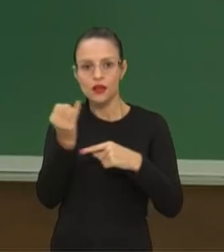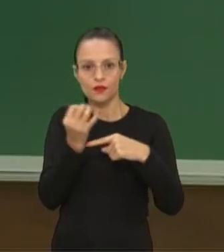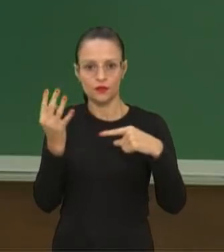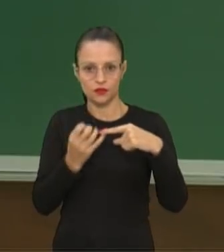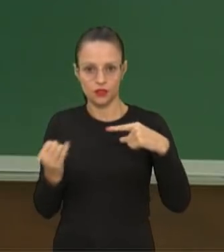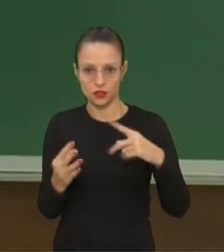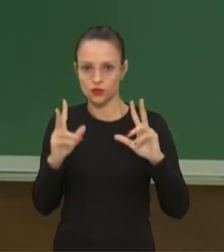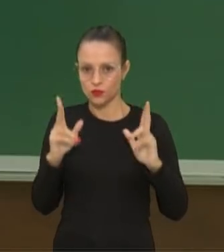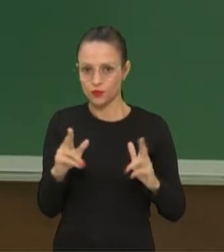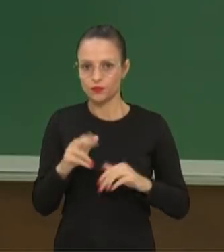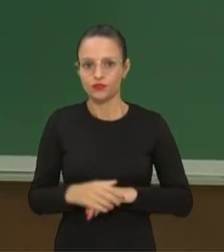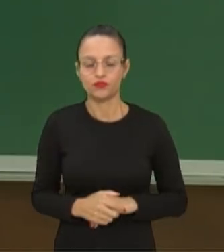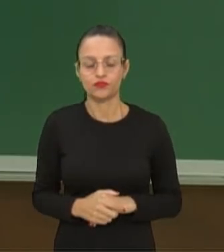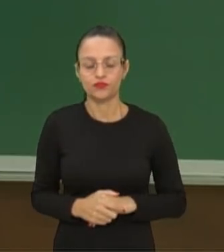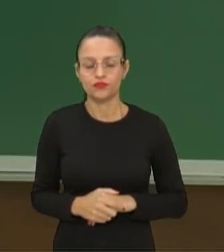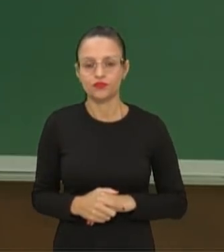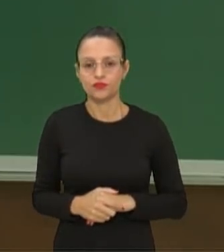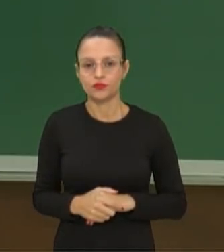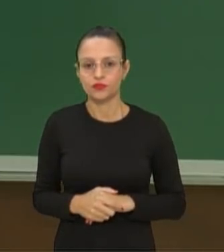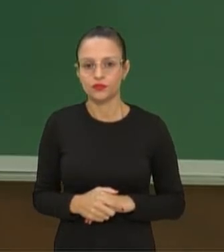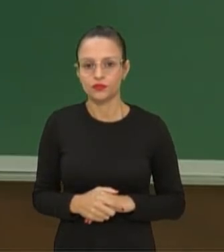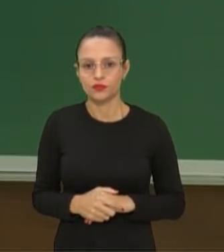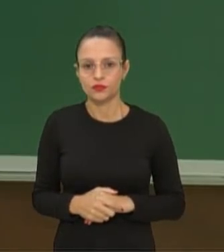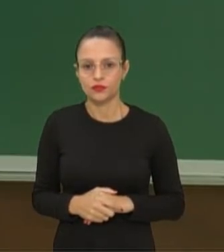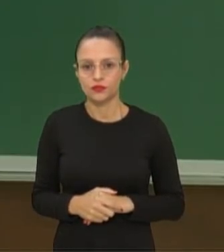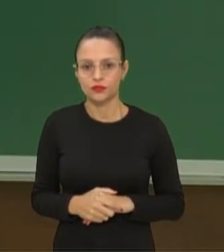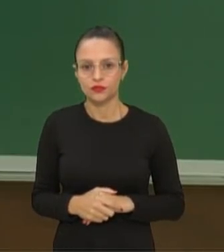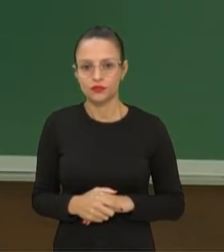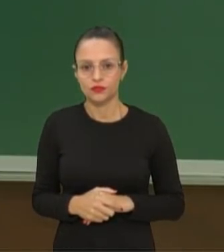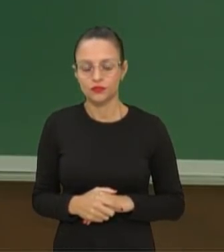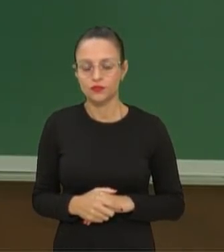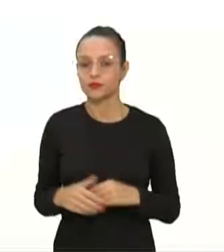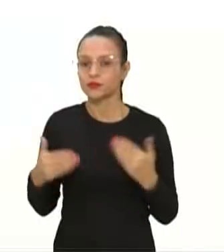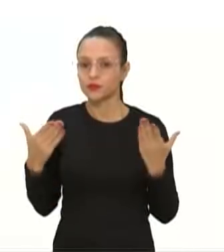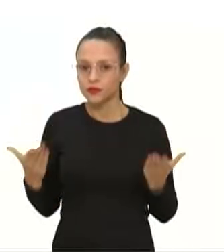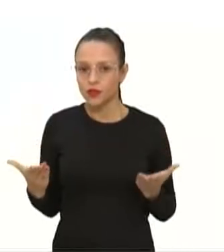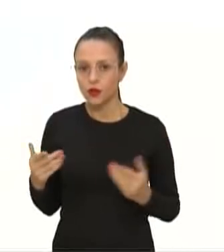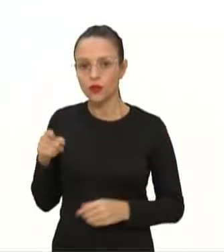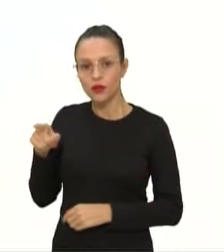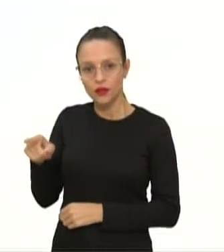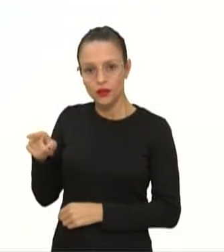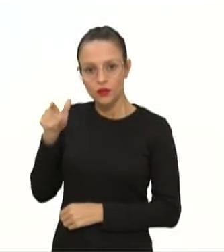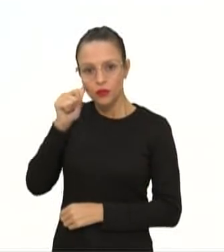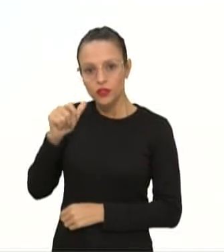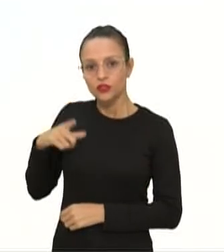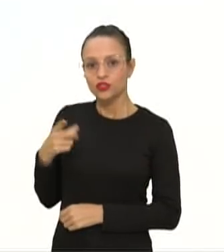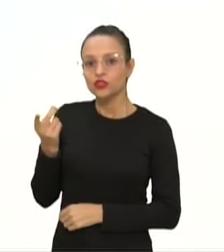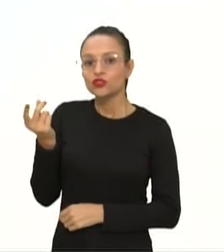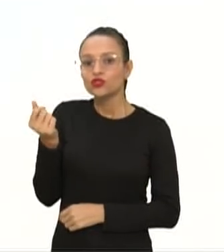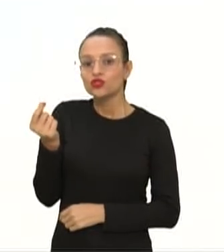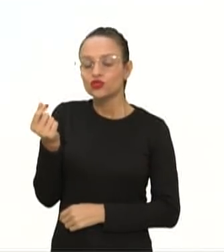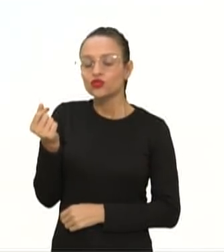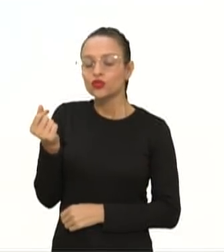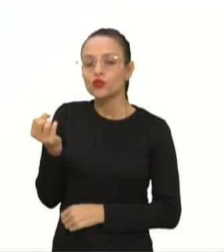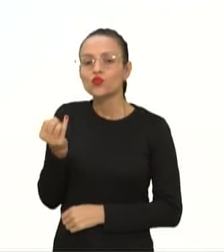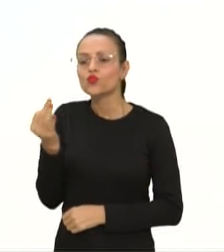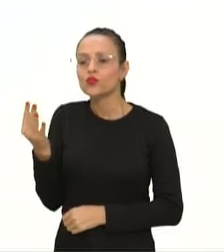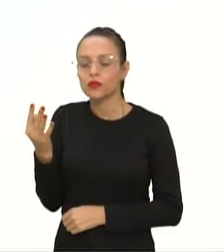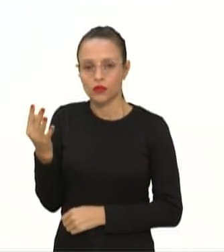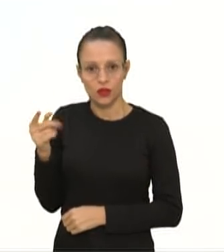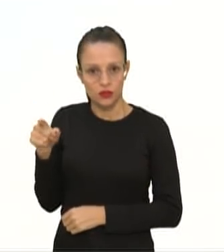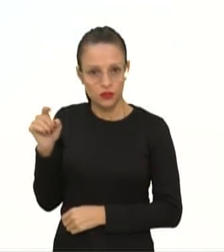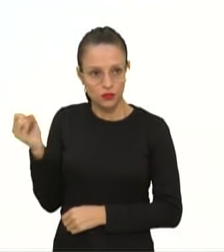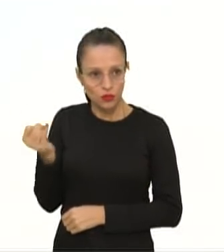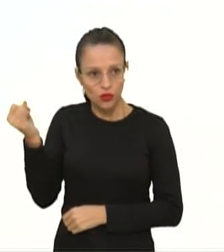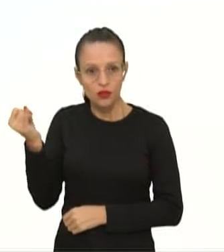Tá? Vamos lá. Então, Sônia tinha uma certa quantia. Certa quantia é uma informação importante,